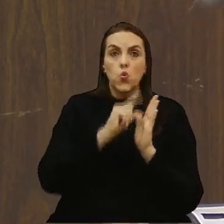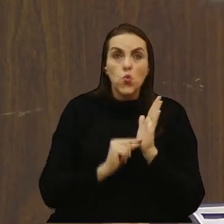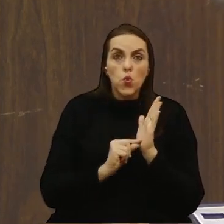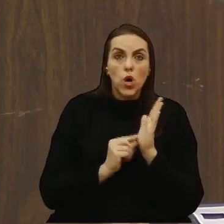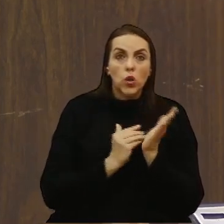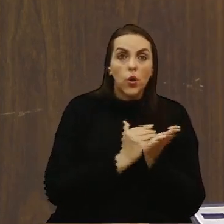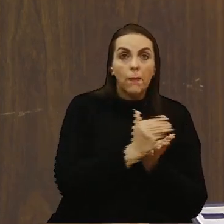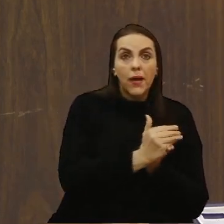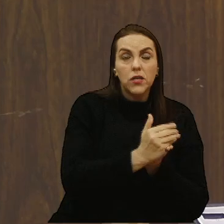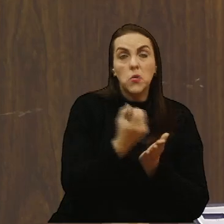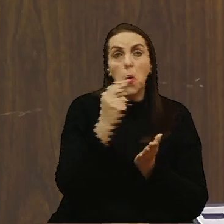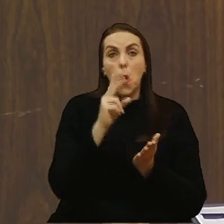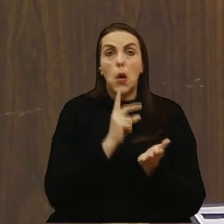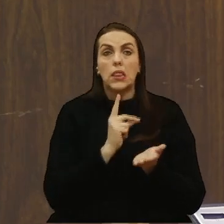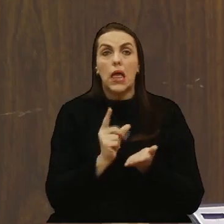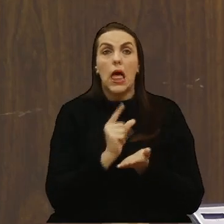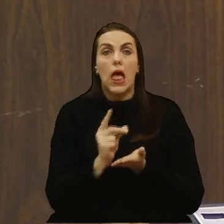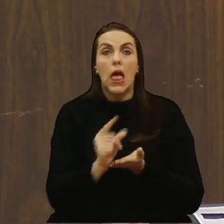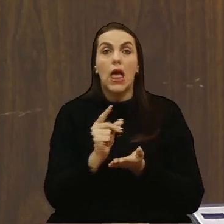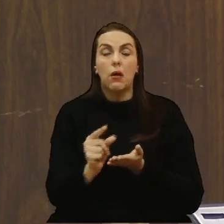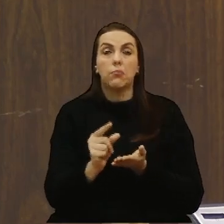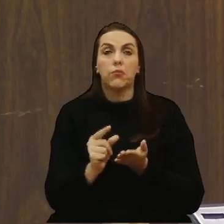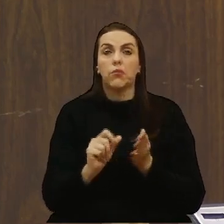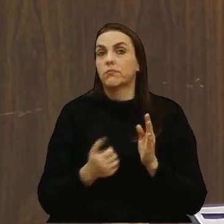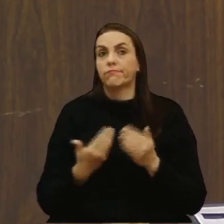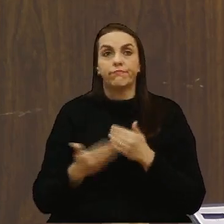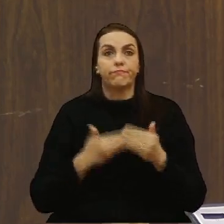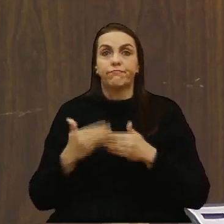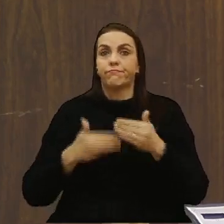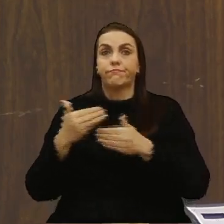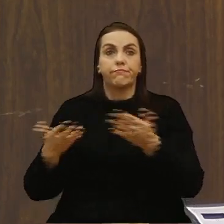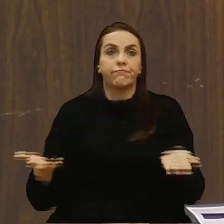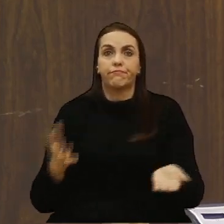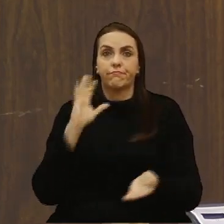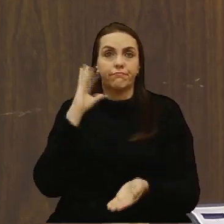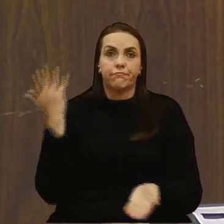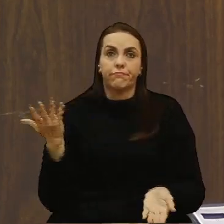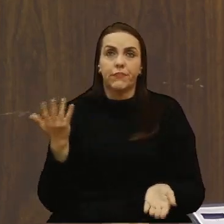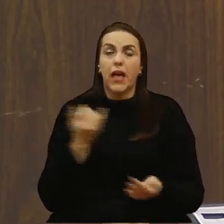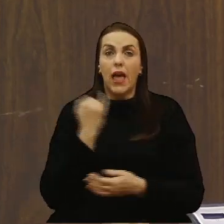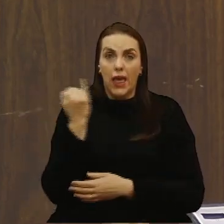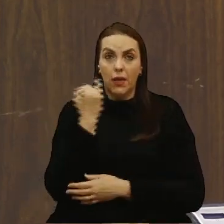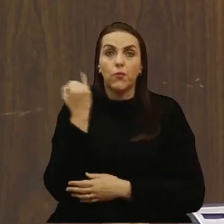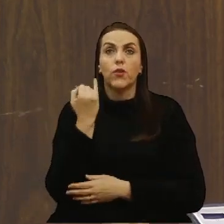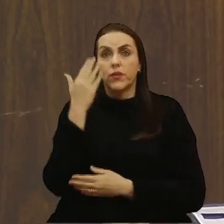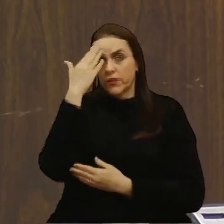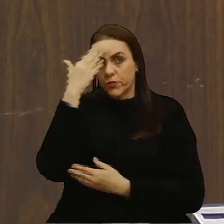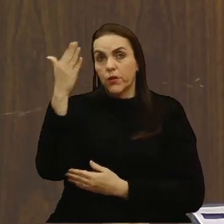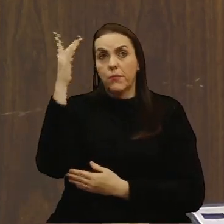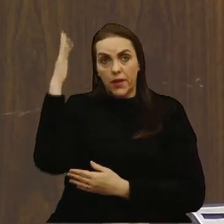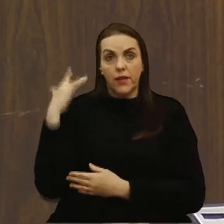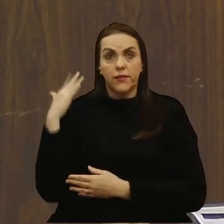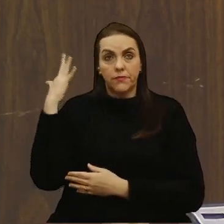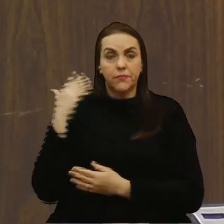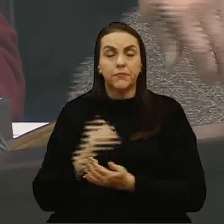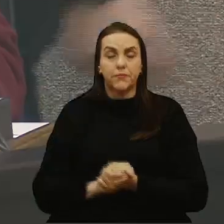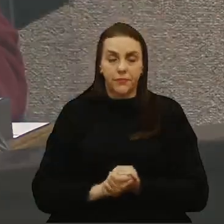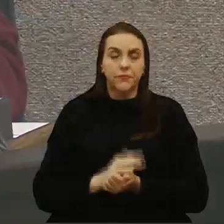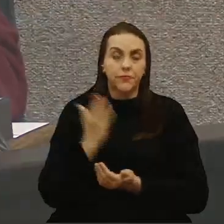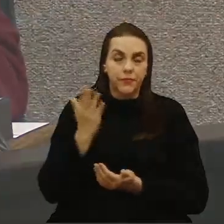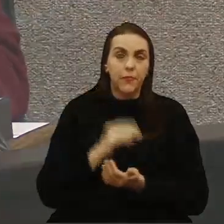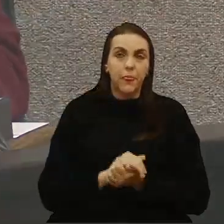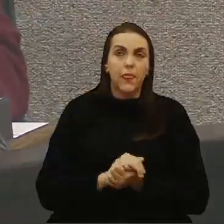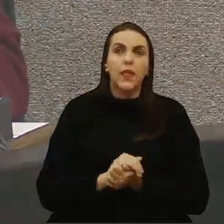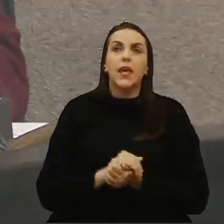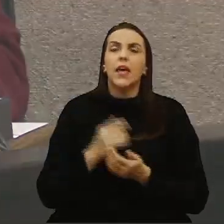início, ou deixa muito tempo ali o valor e a coisa não anda, né? Então, acho que é importante. Obrigada pela parte. Obrigada, vereadora Rose. Eu